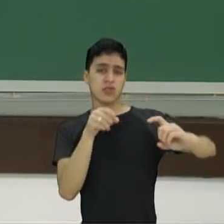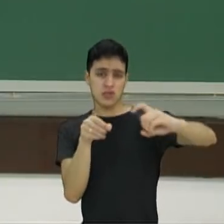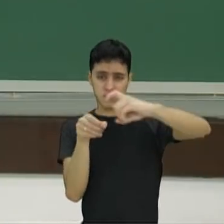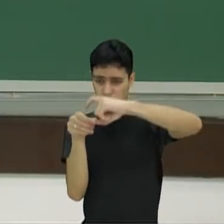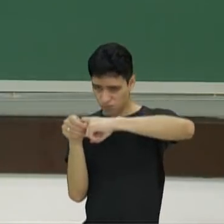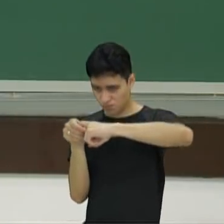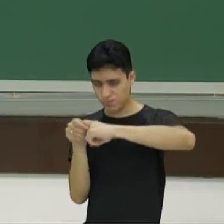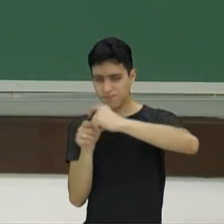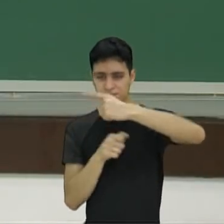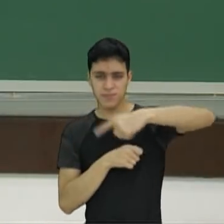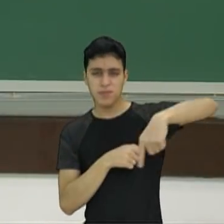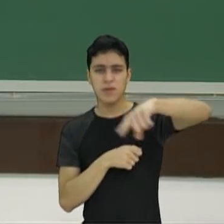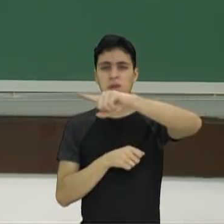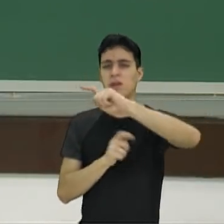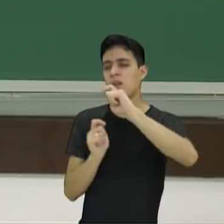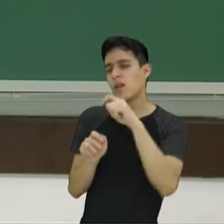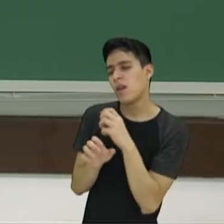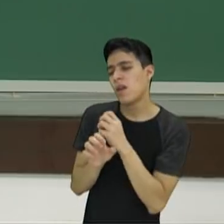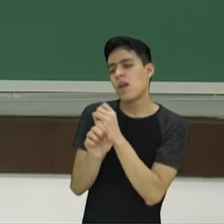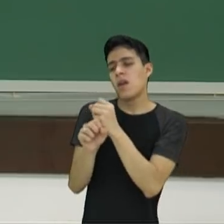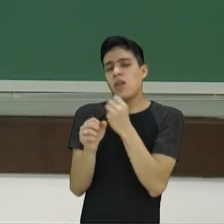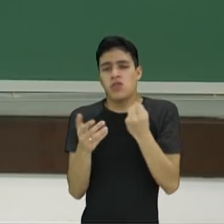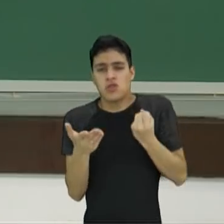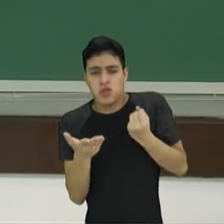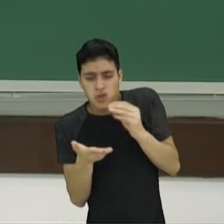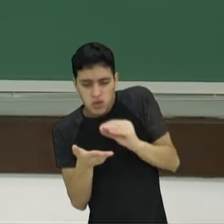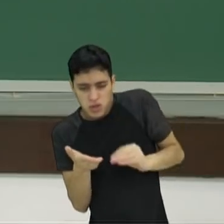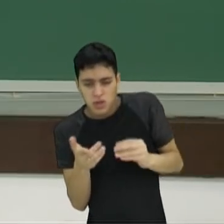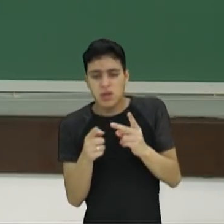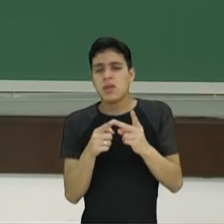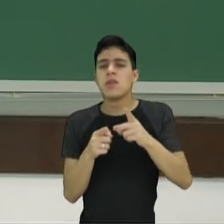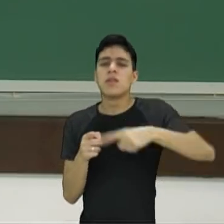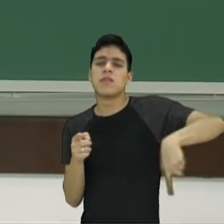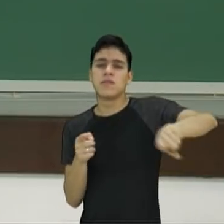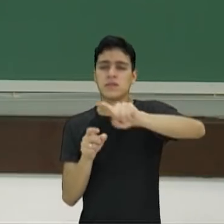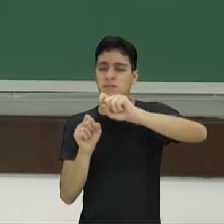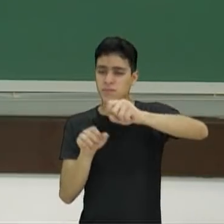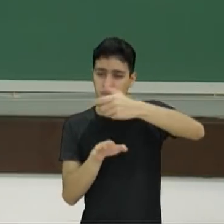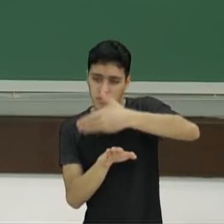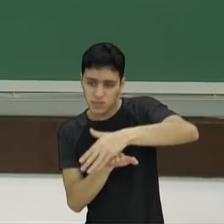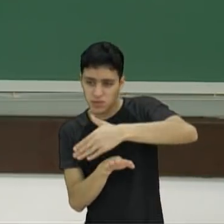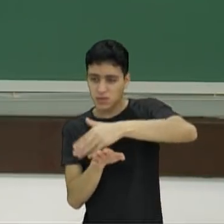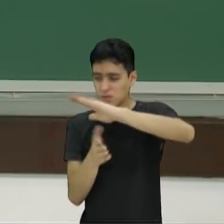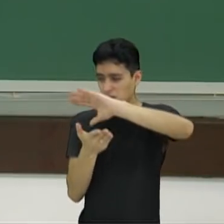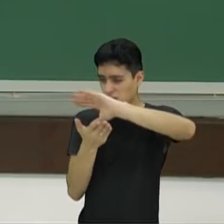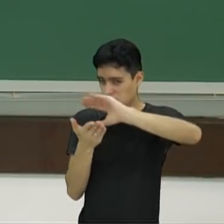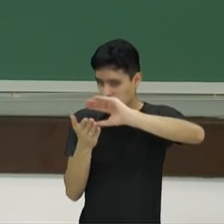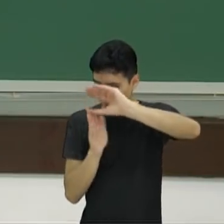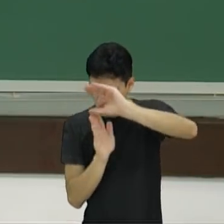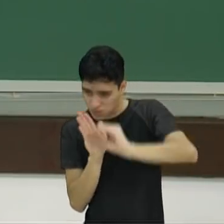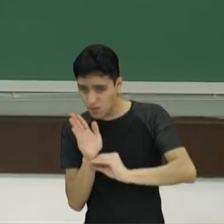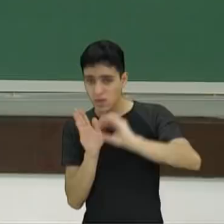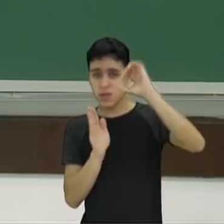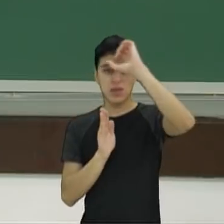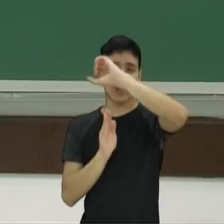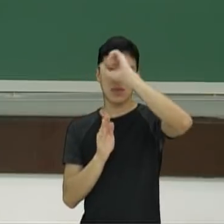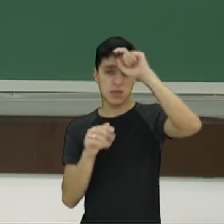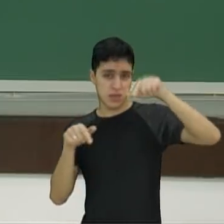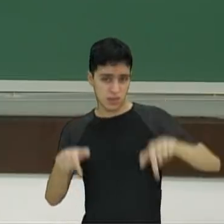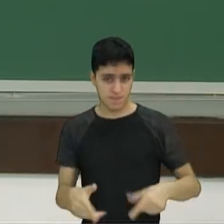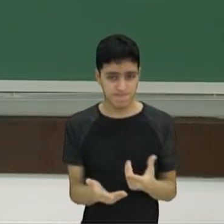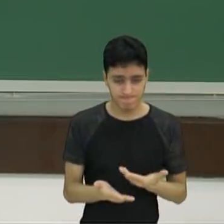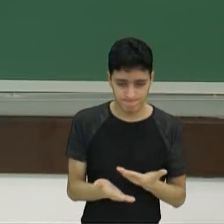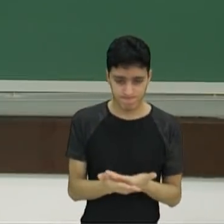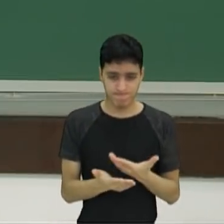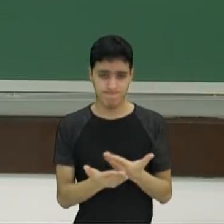devolvê-las, para que você possa ser avaliado e melhor, para que você possa exercitar todo o conteúdo que você está aprendendo aqui nas